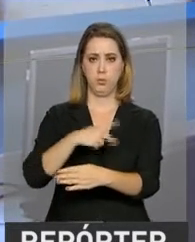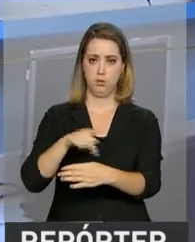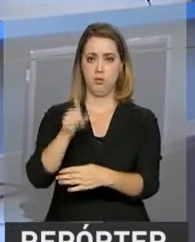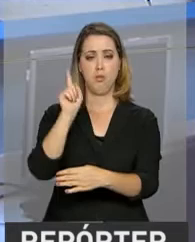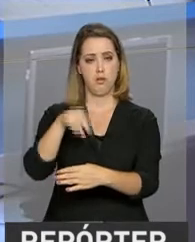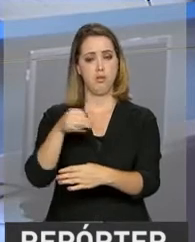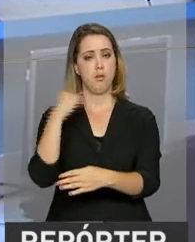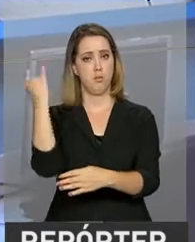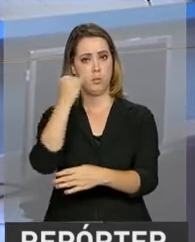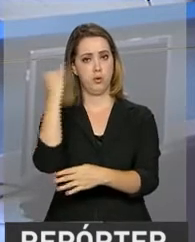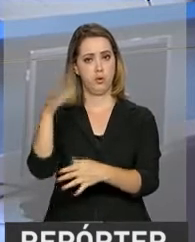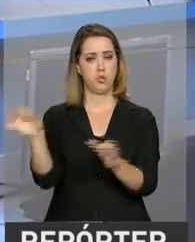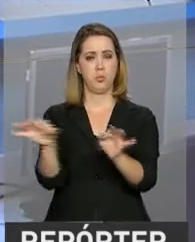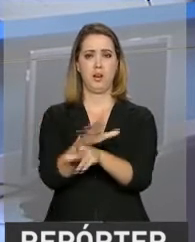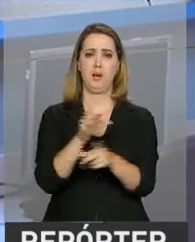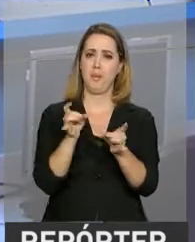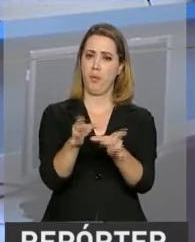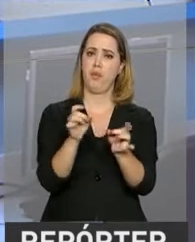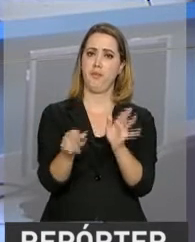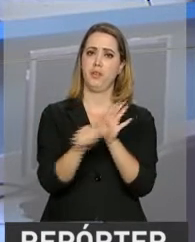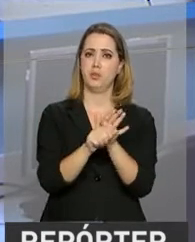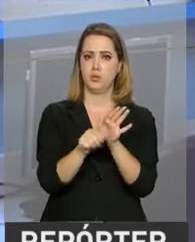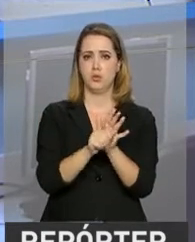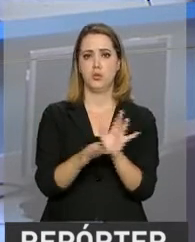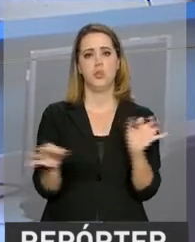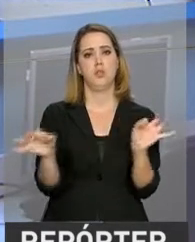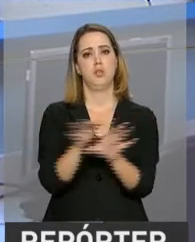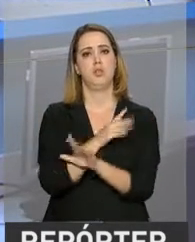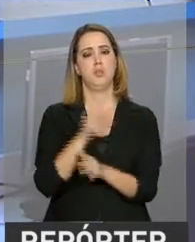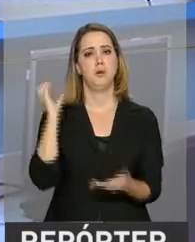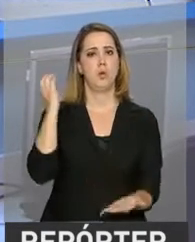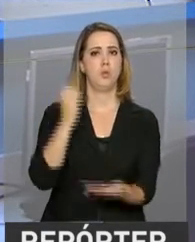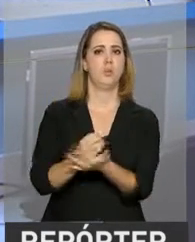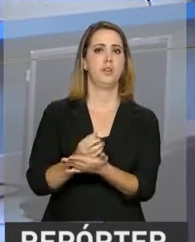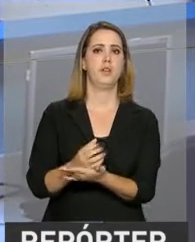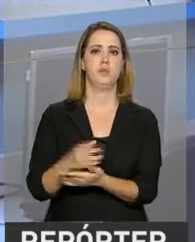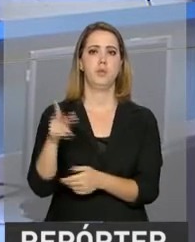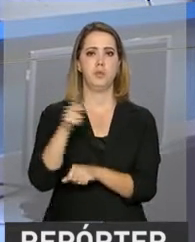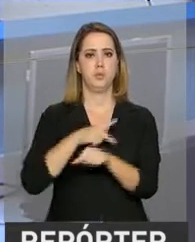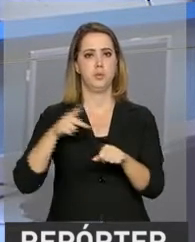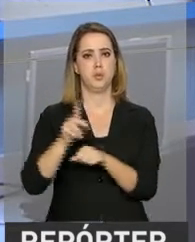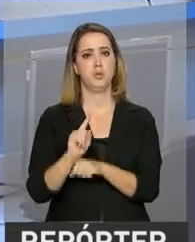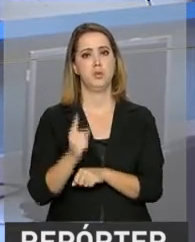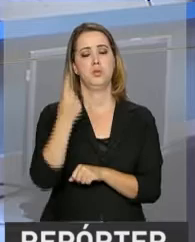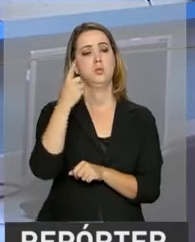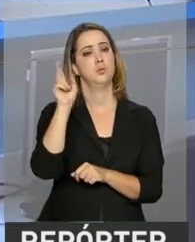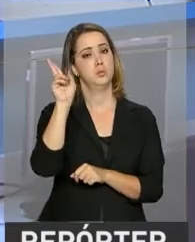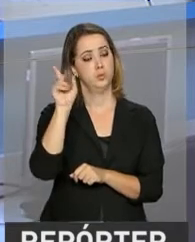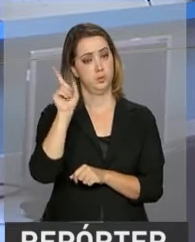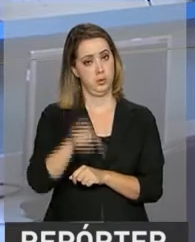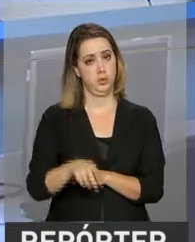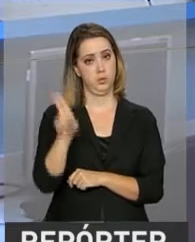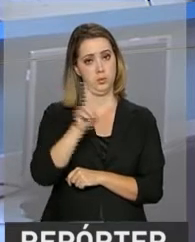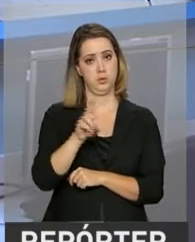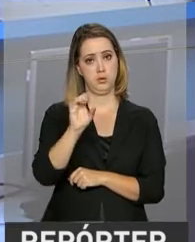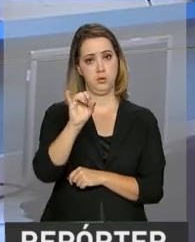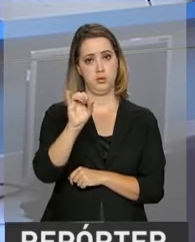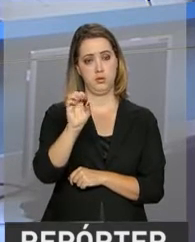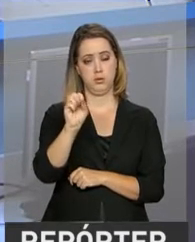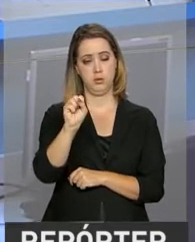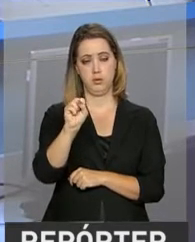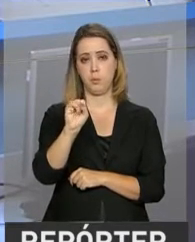o tráfico de drogas e combater a criminalidade do país. Uma das ferramentas para esse enfrentamento é o SISFRON, Sistema